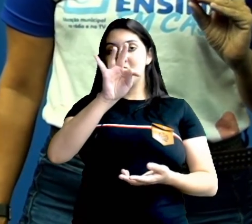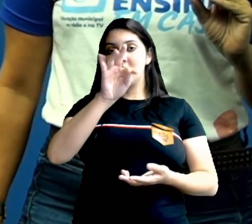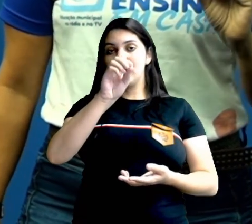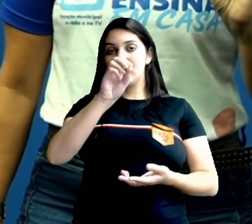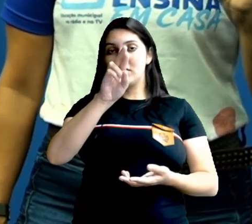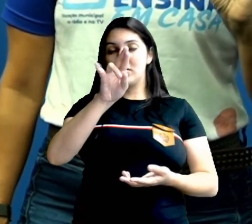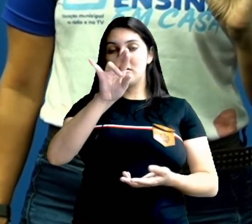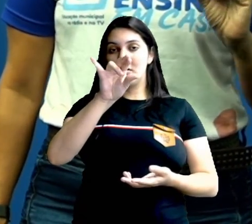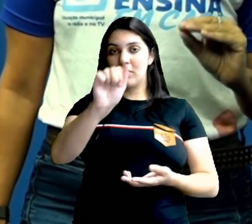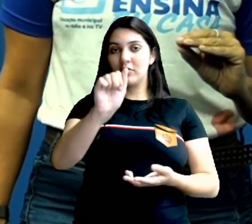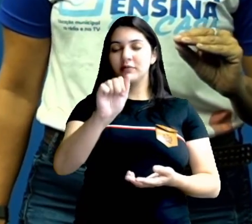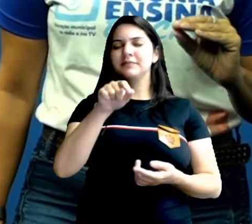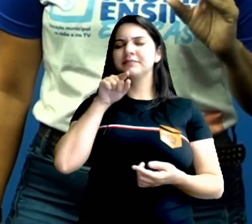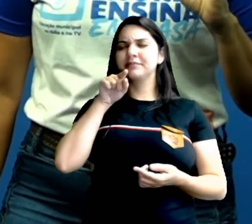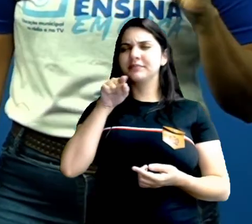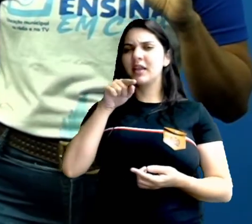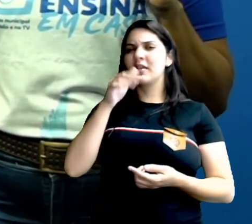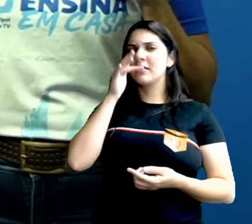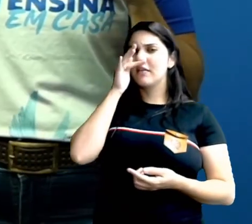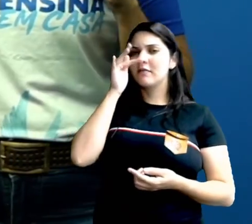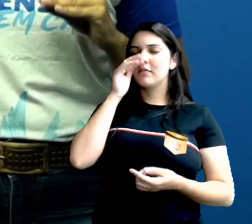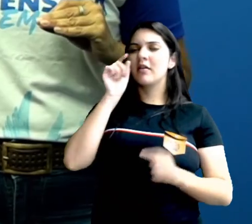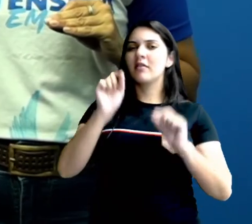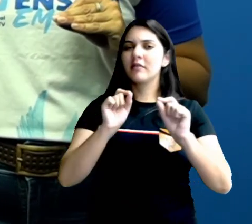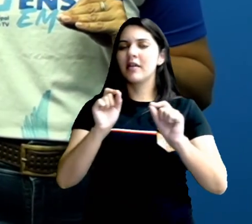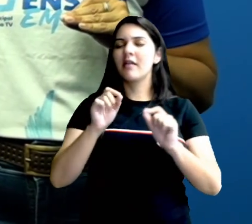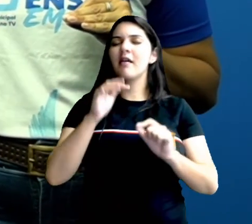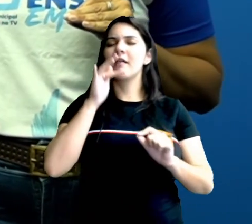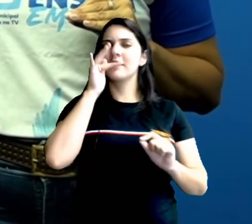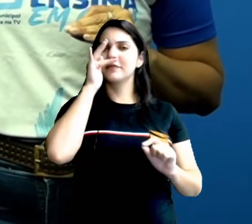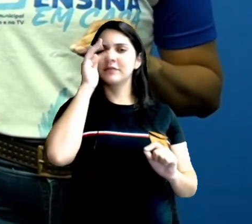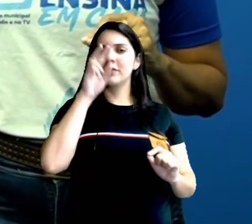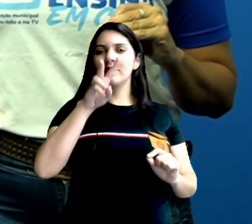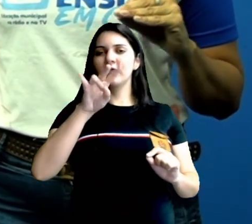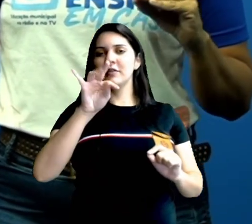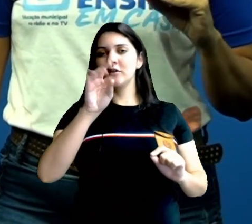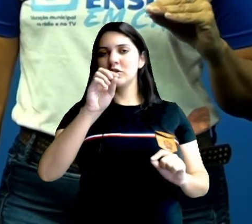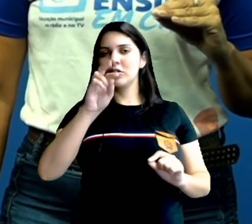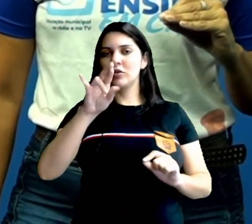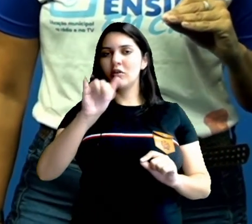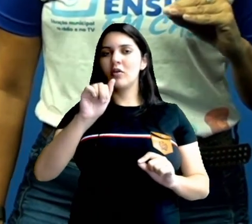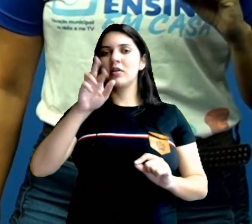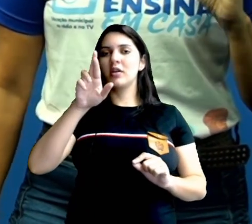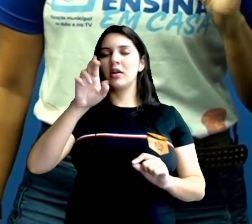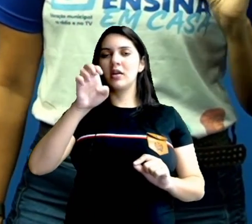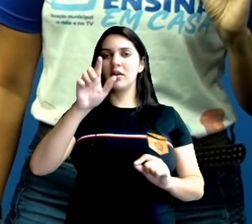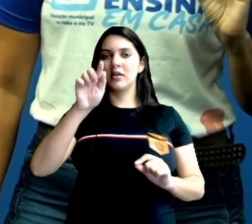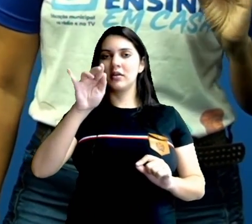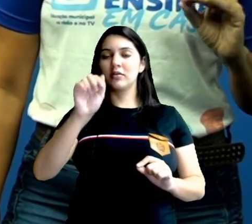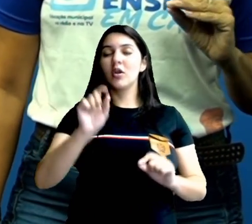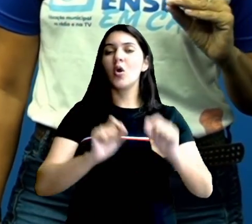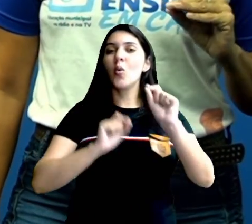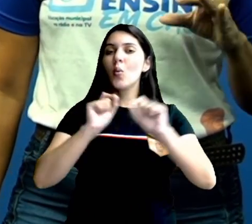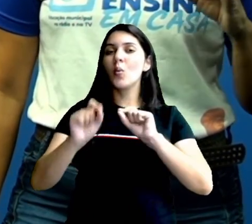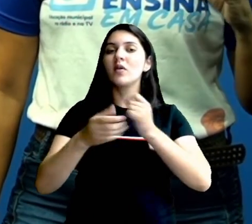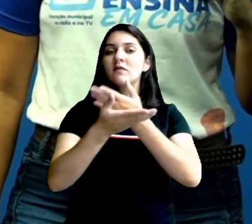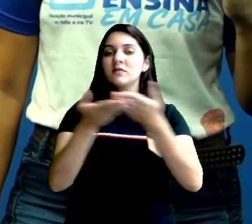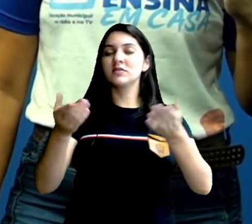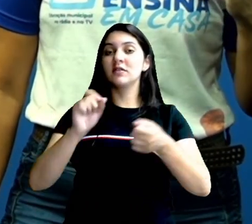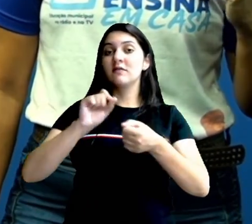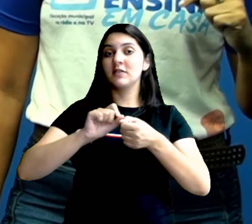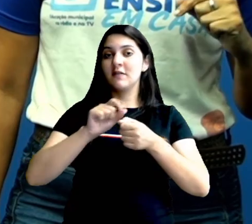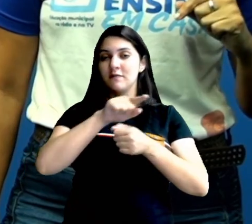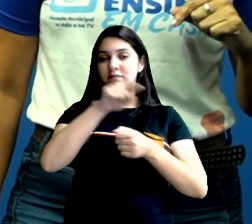Régia. Então, a Vitória Régia é uma planta, tá? Ela é uma planta. O que é que vocês vão fazer? Vocês